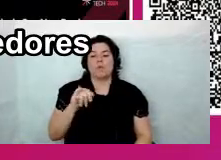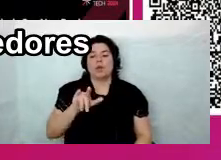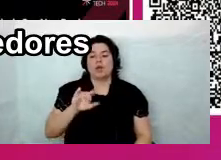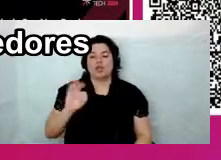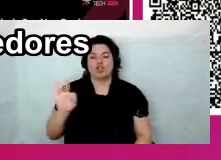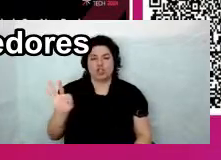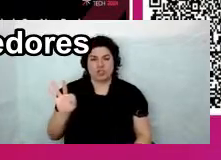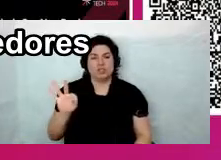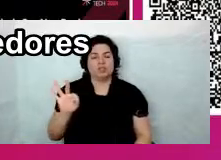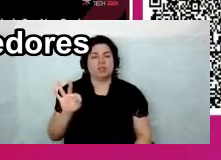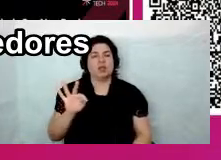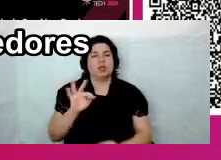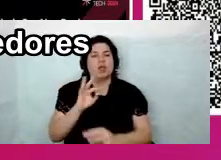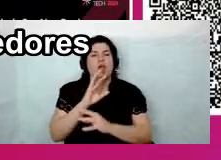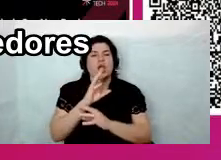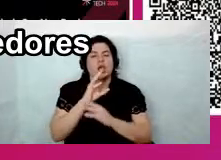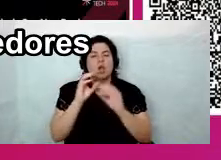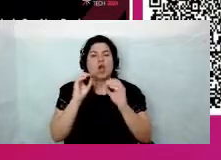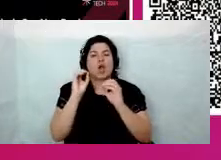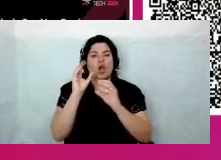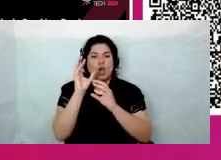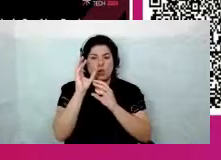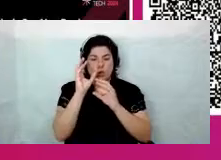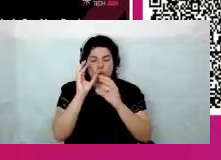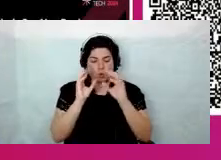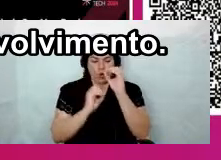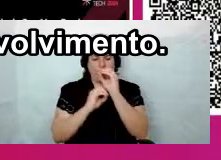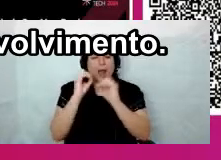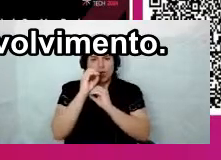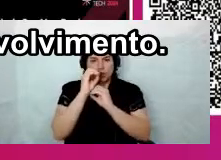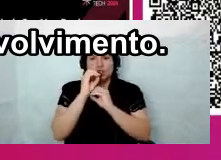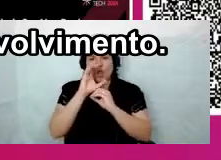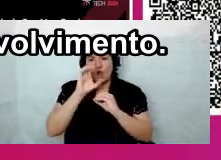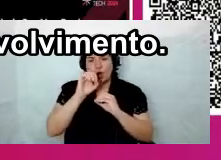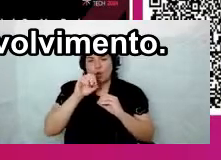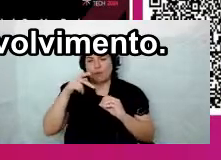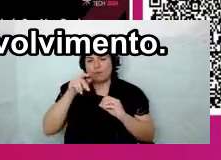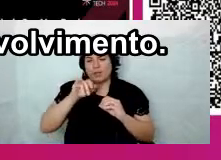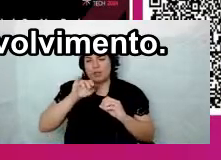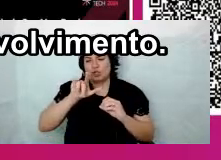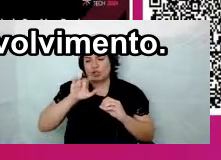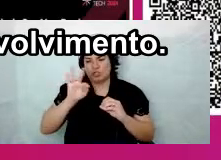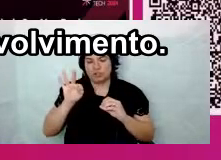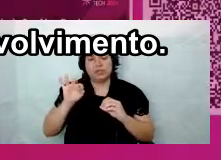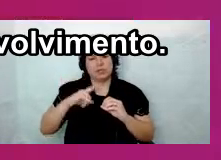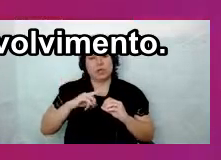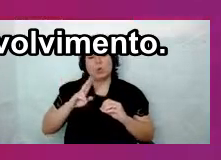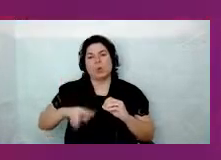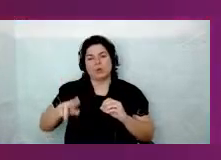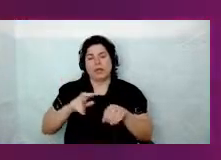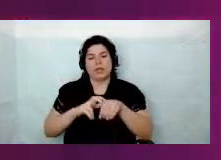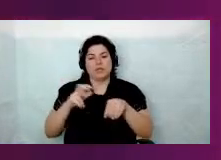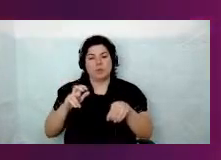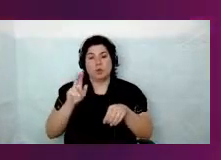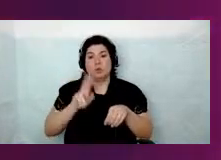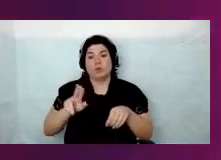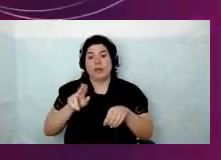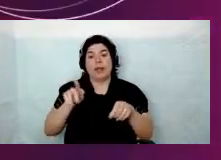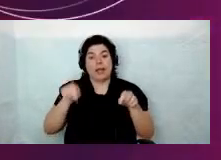e 95% dos nossos desenvolvedores usando o GitHub Copilot para desenvolvimento.